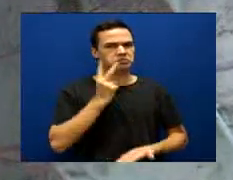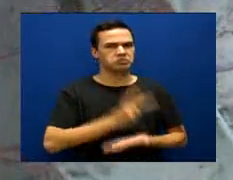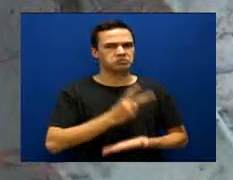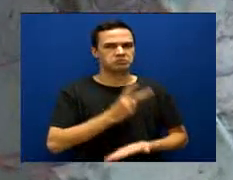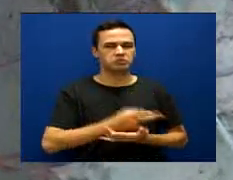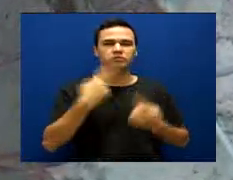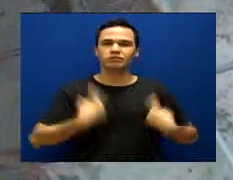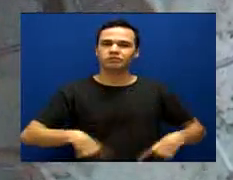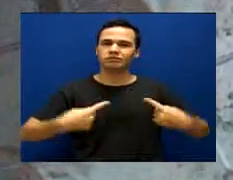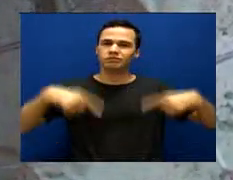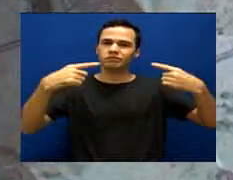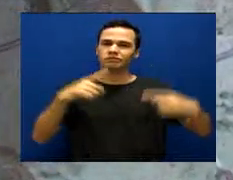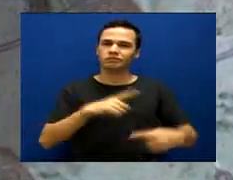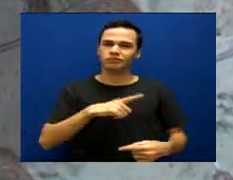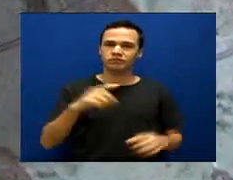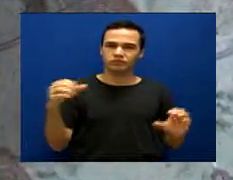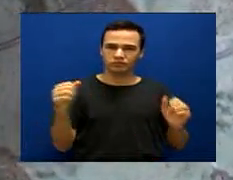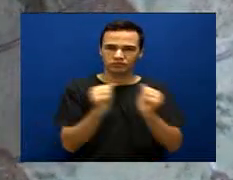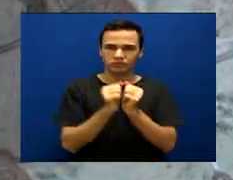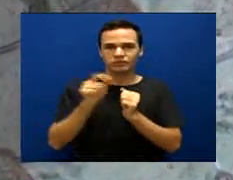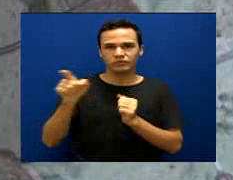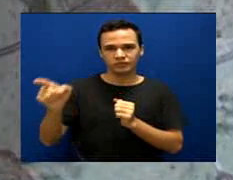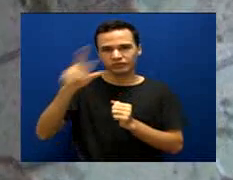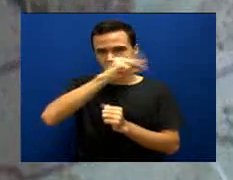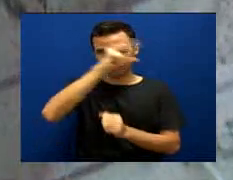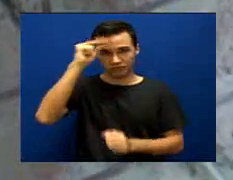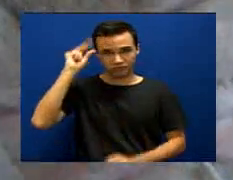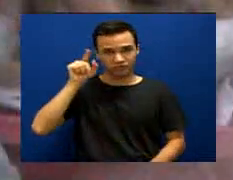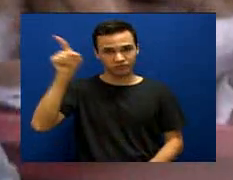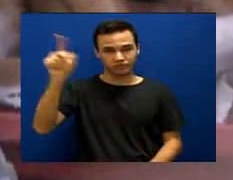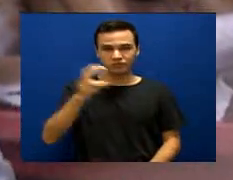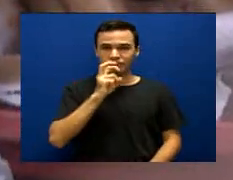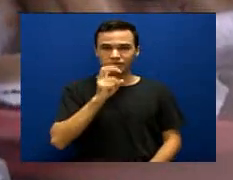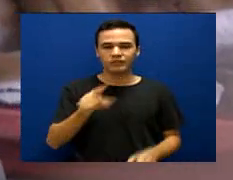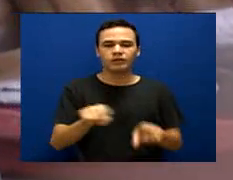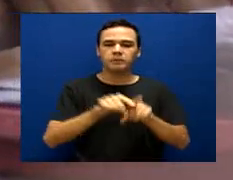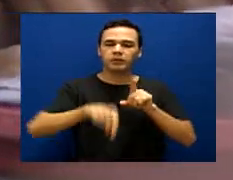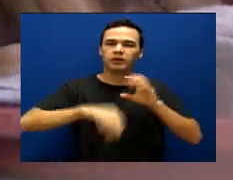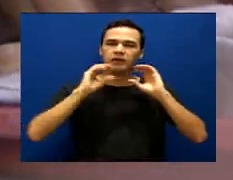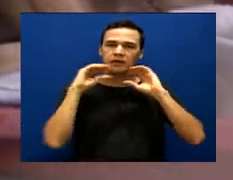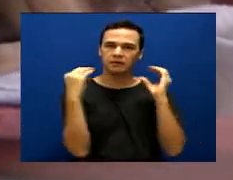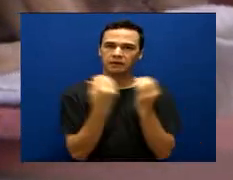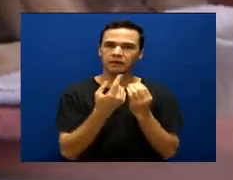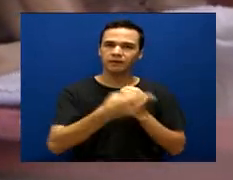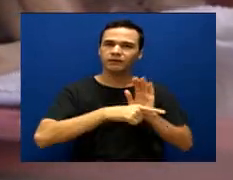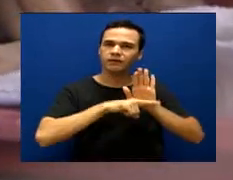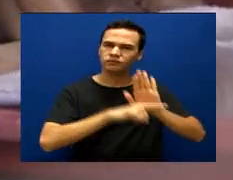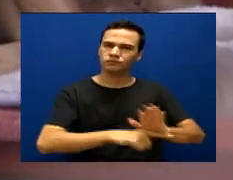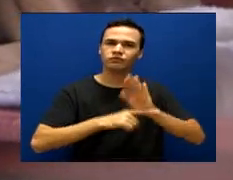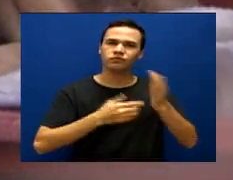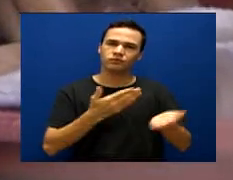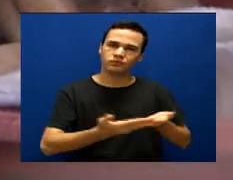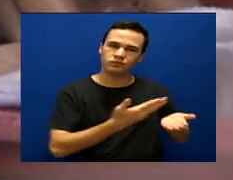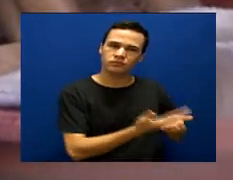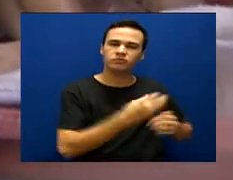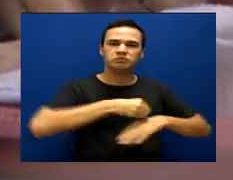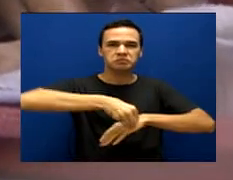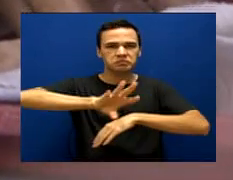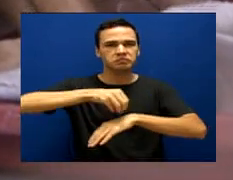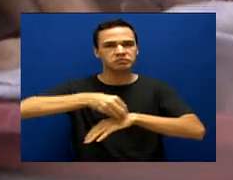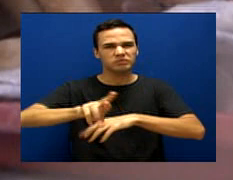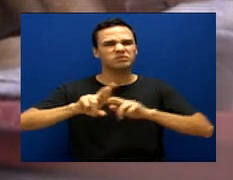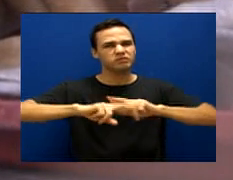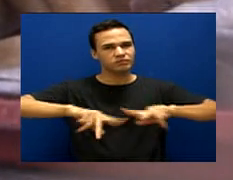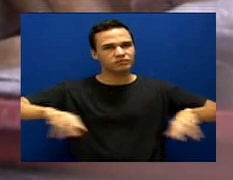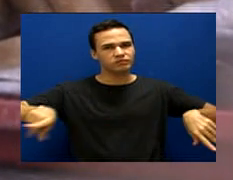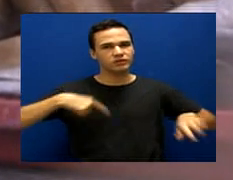de discussões vinculado ao poder público municipal. A Câmara defende, sugere e apoia